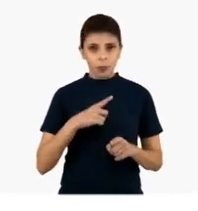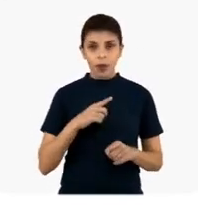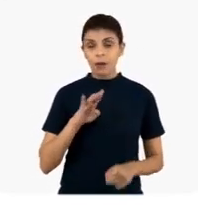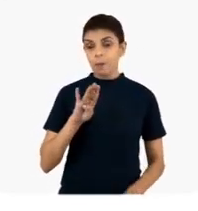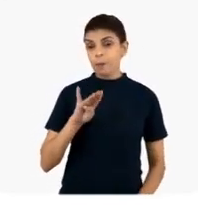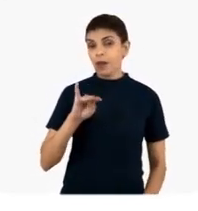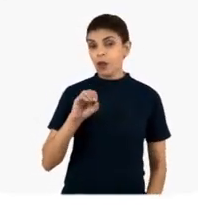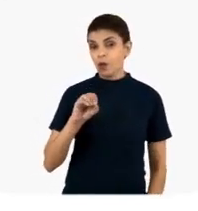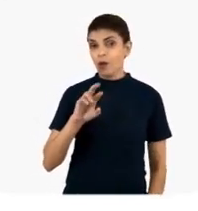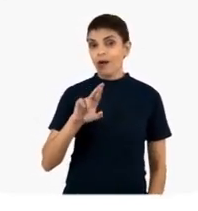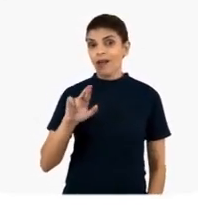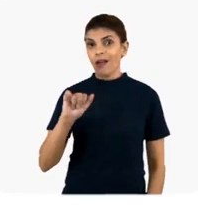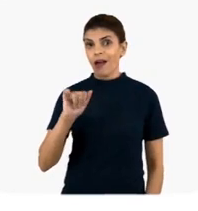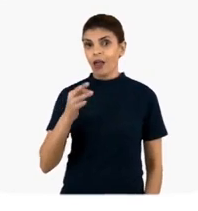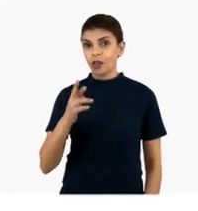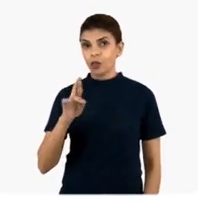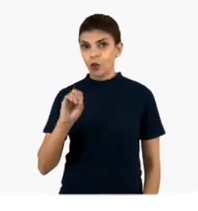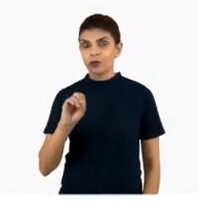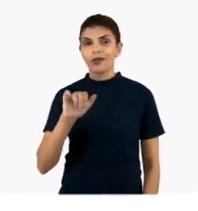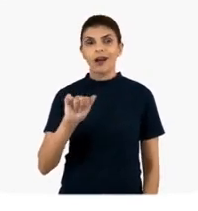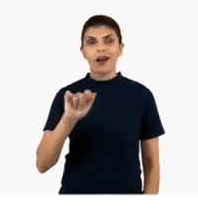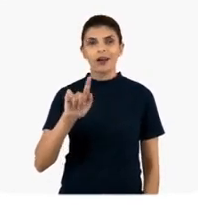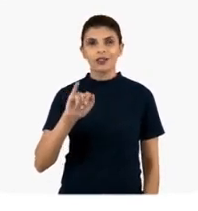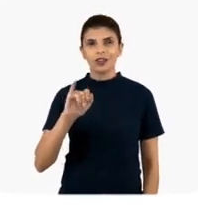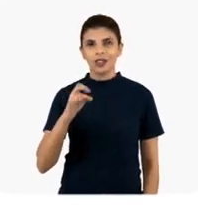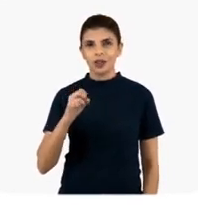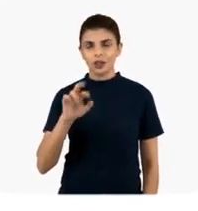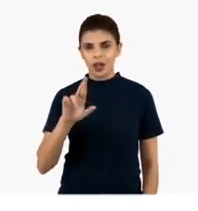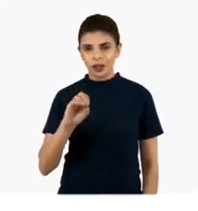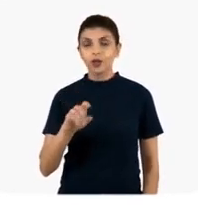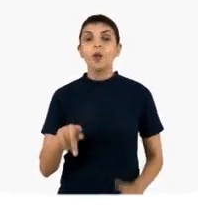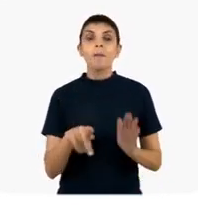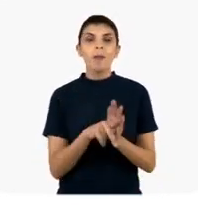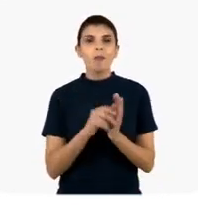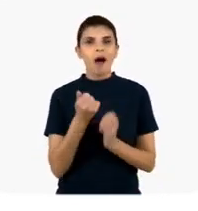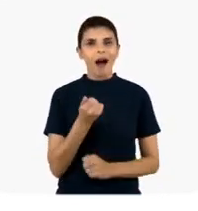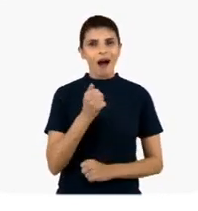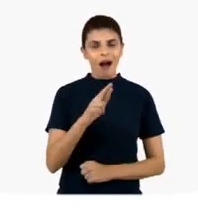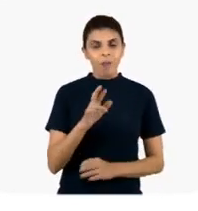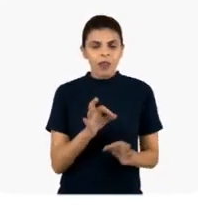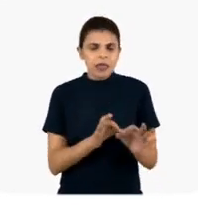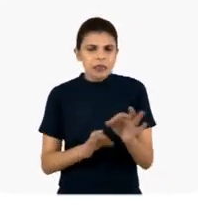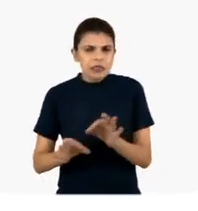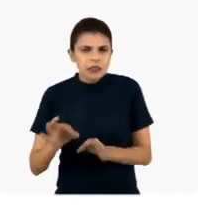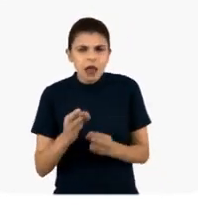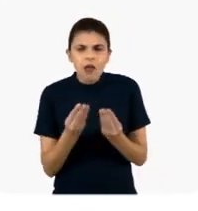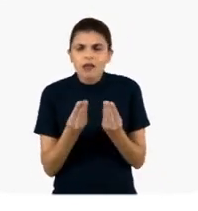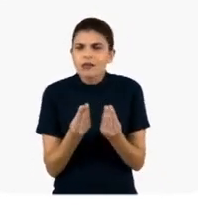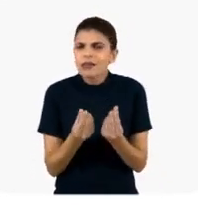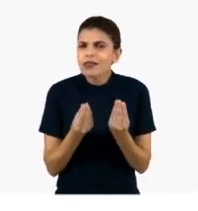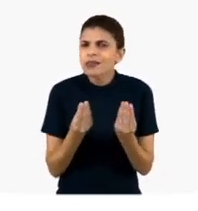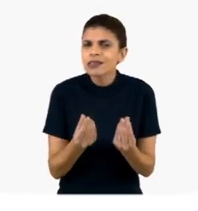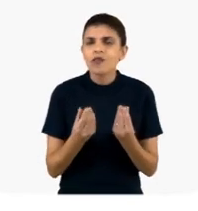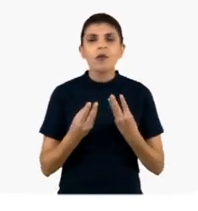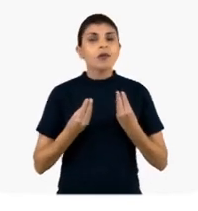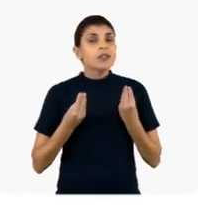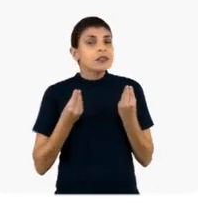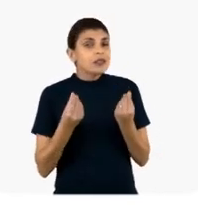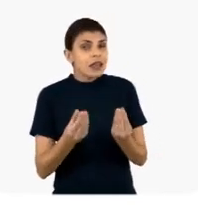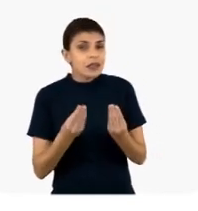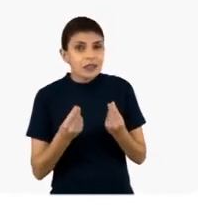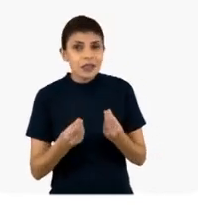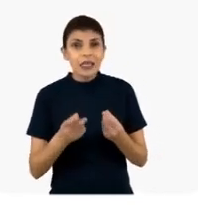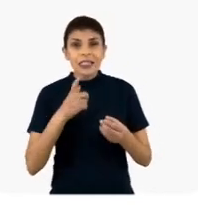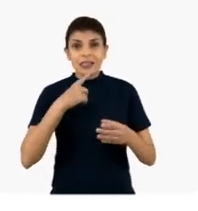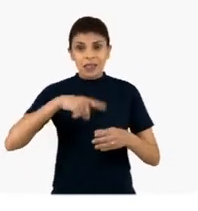temos os biorreatores agitados pneumaticamente, ou seja, por meio do ar, onde a célula é tão sensível,